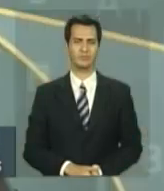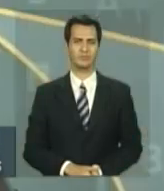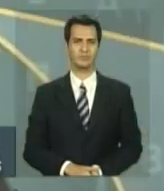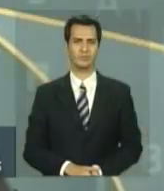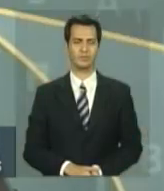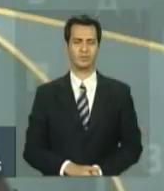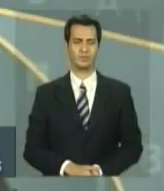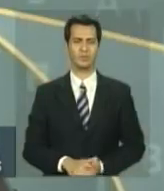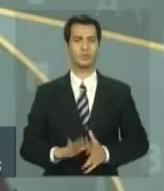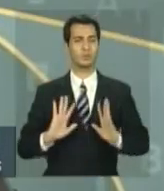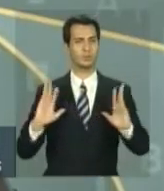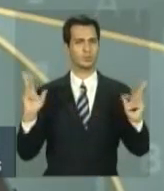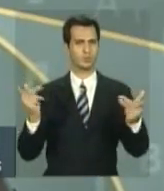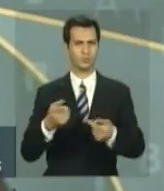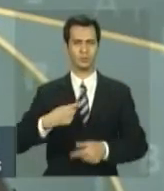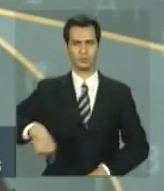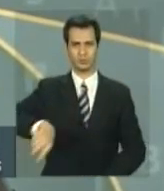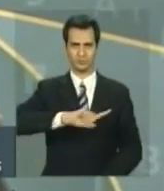Todos nós